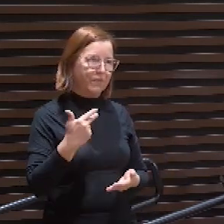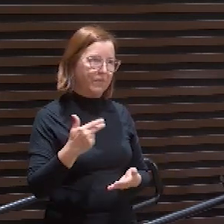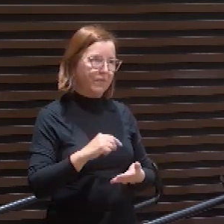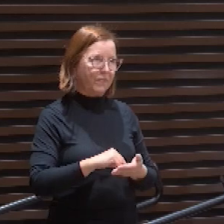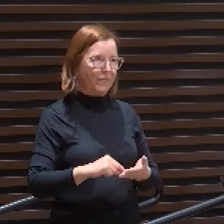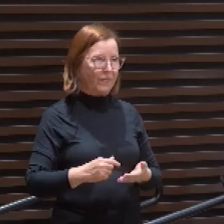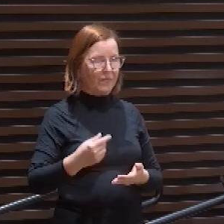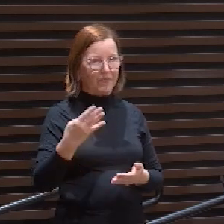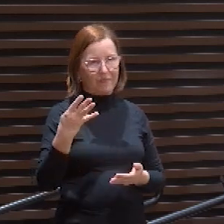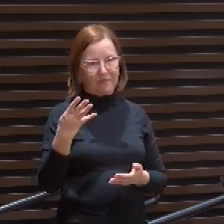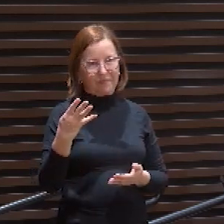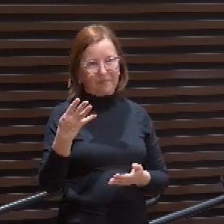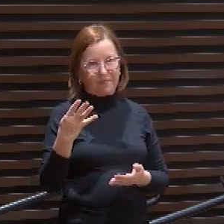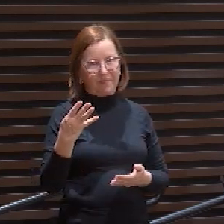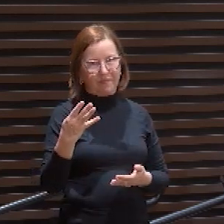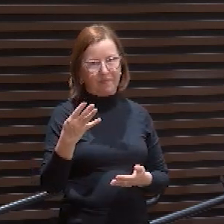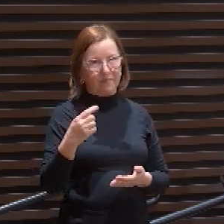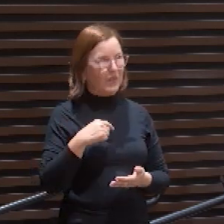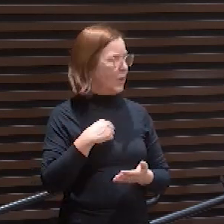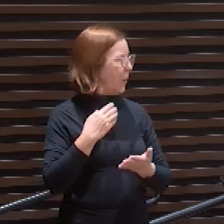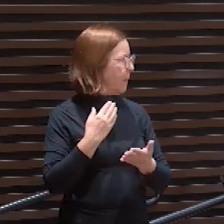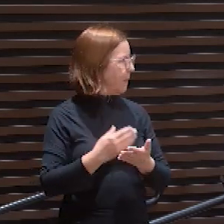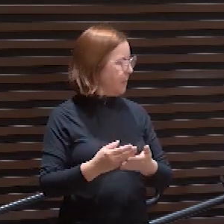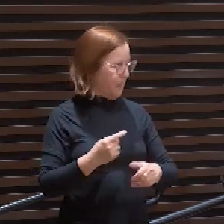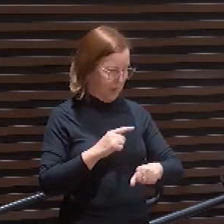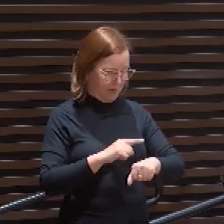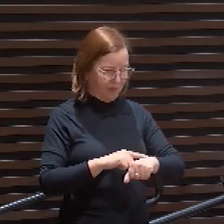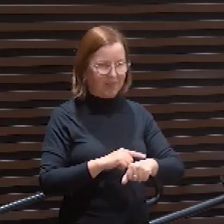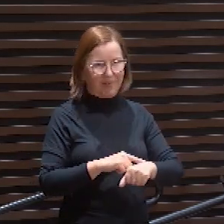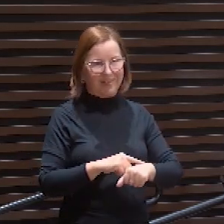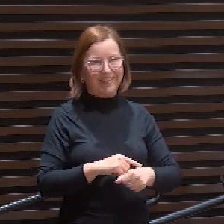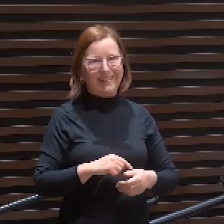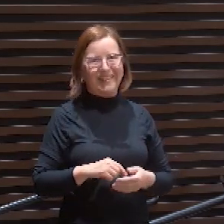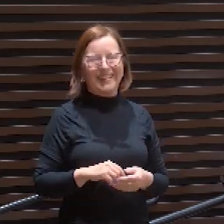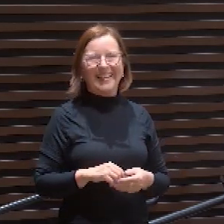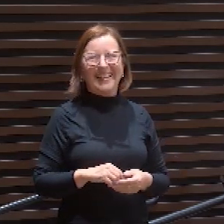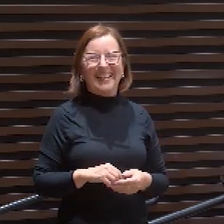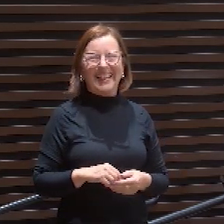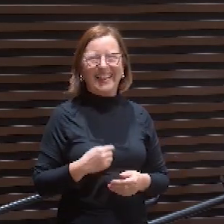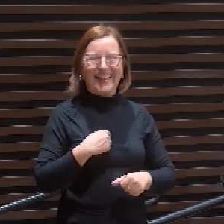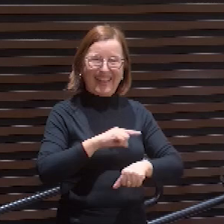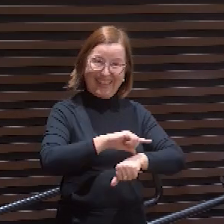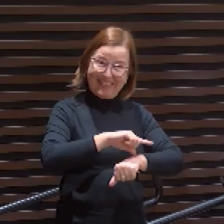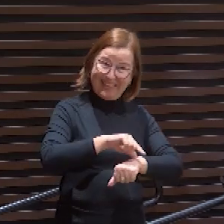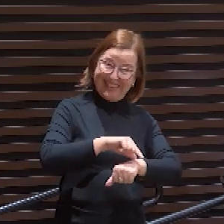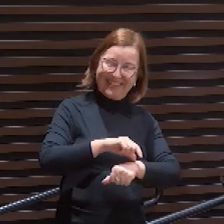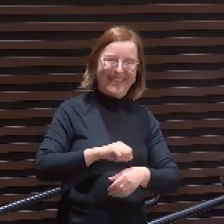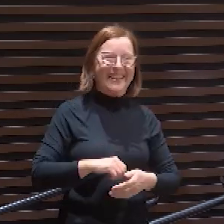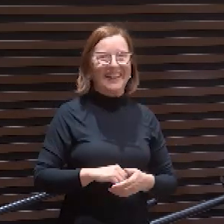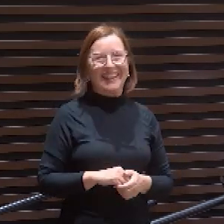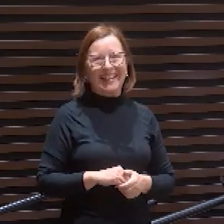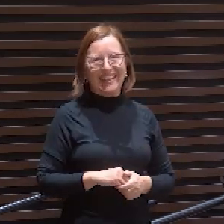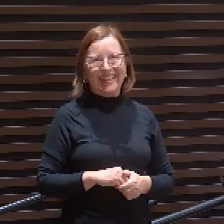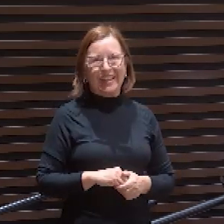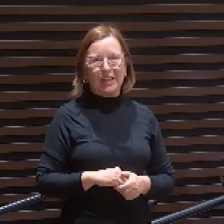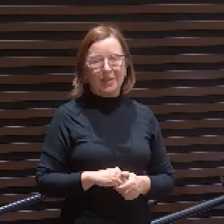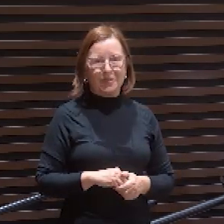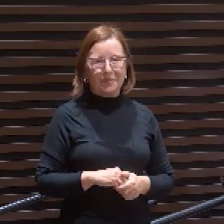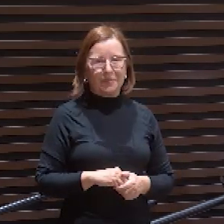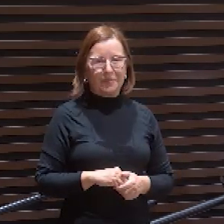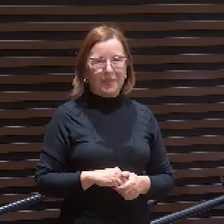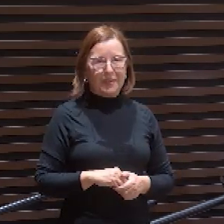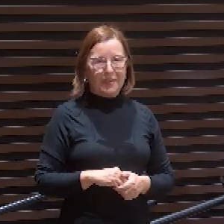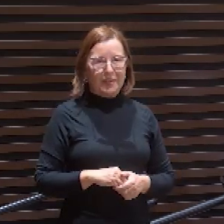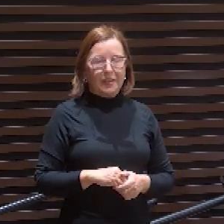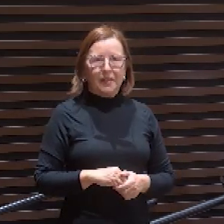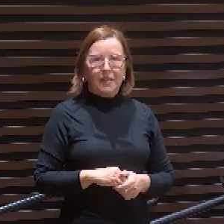4. Eu perdi o horário aqui, não marquei, eu também estou andando abraçadas. Então vamos terminar